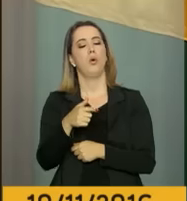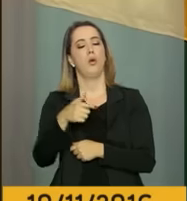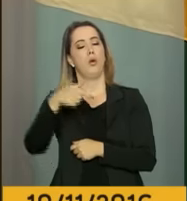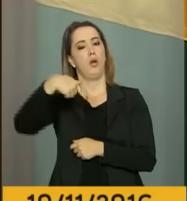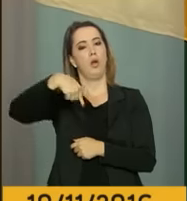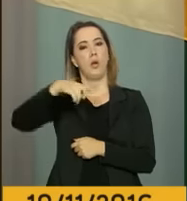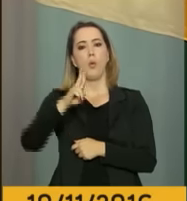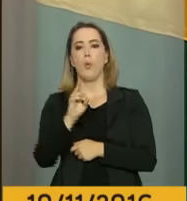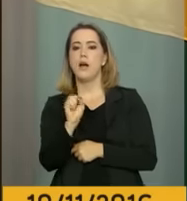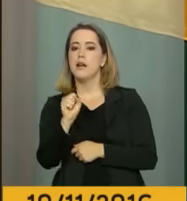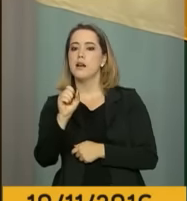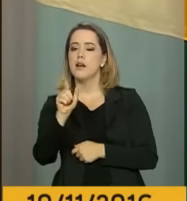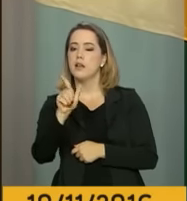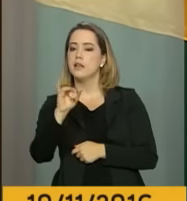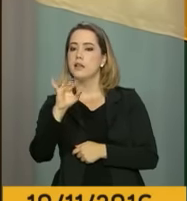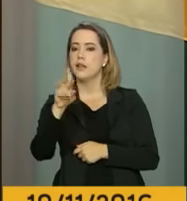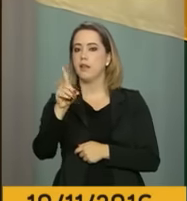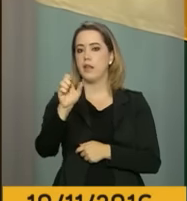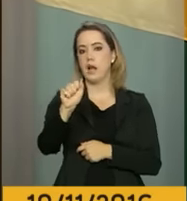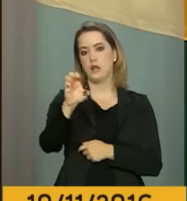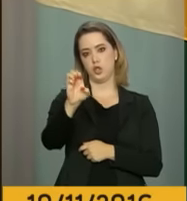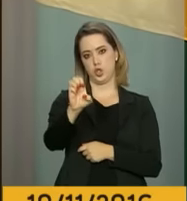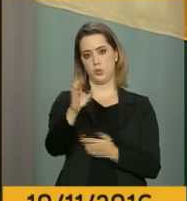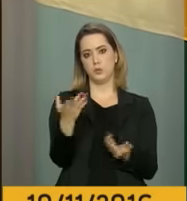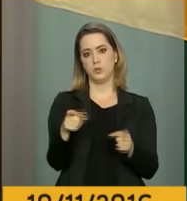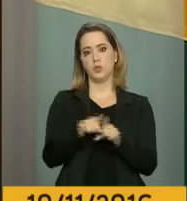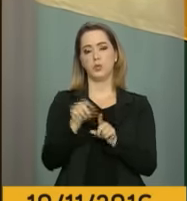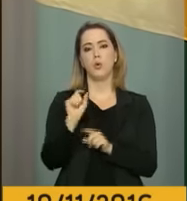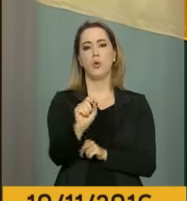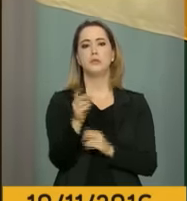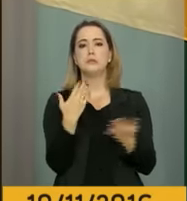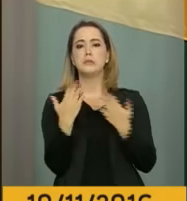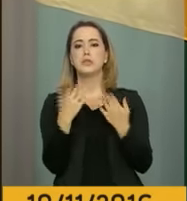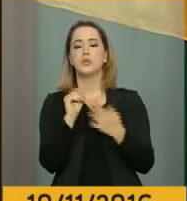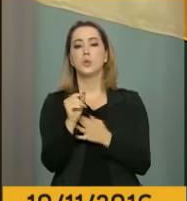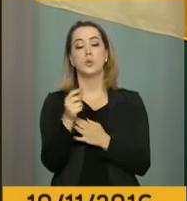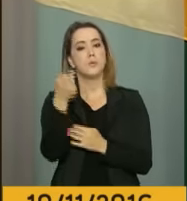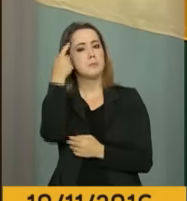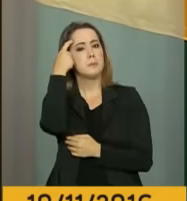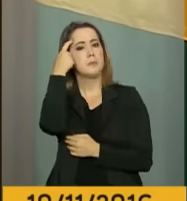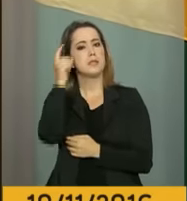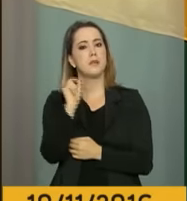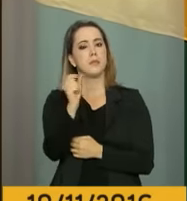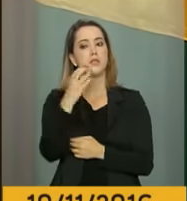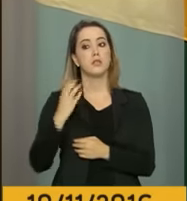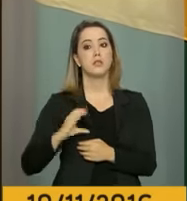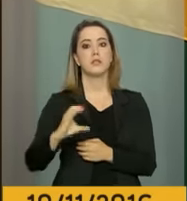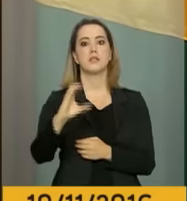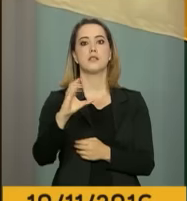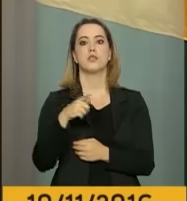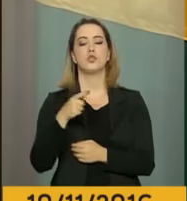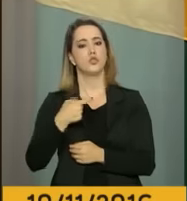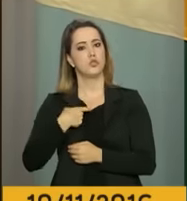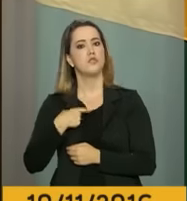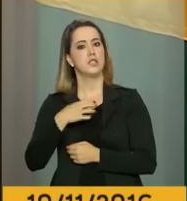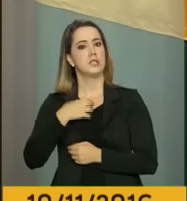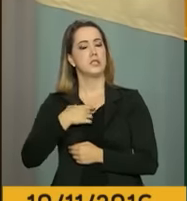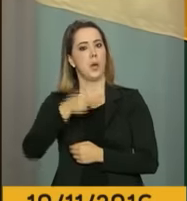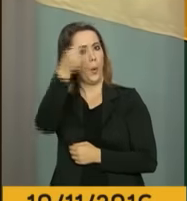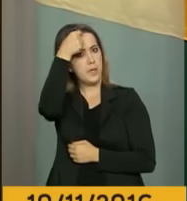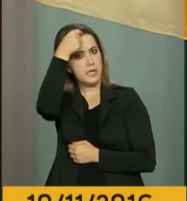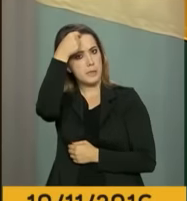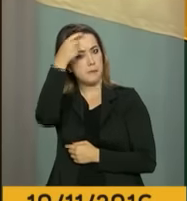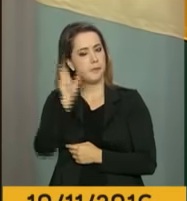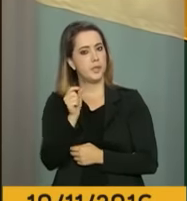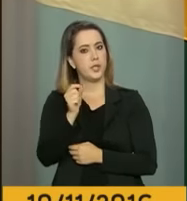imaginar combinação mais virtuosa do que a do talento científico do brasileiro com seu espírito empreendedor.